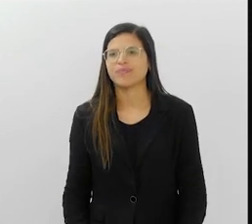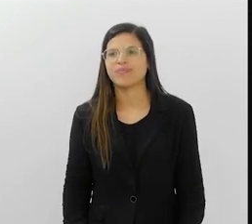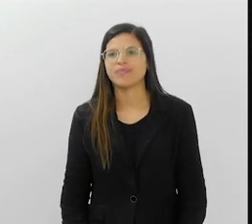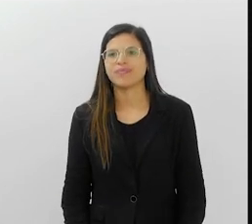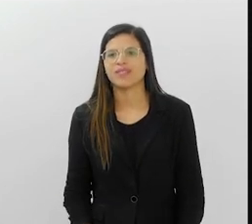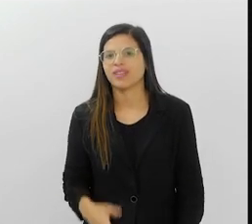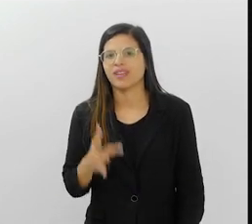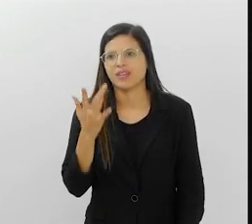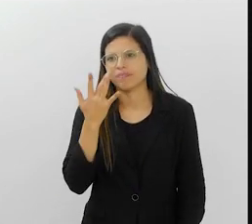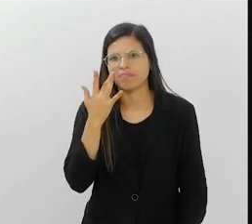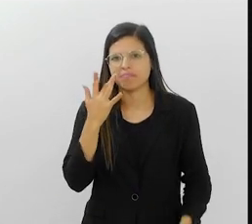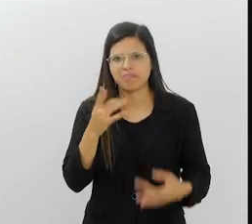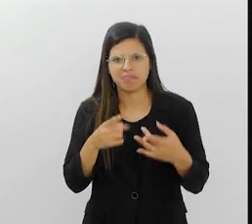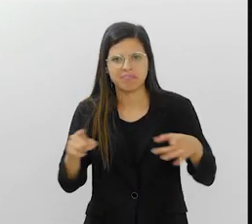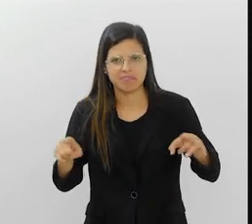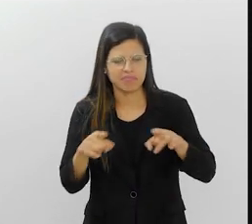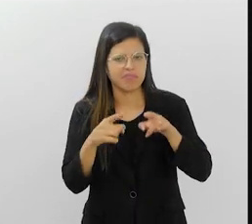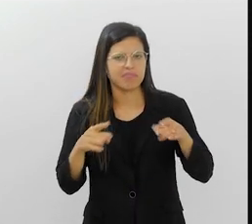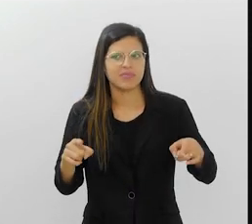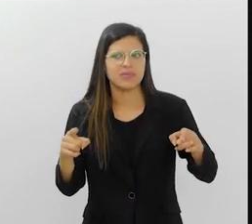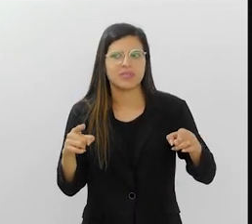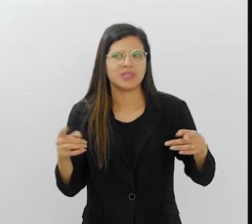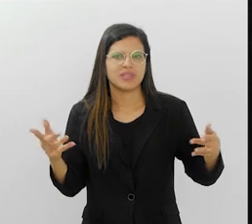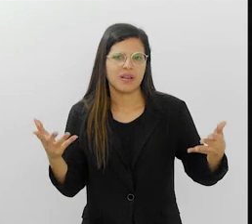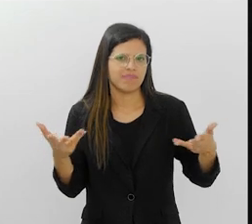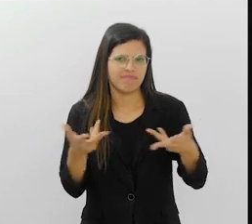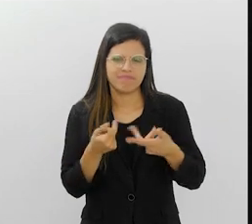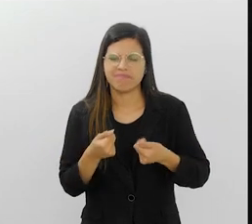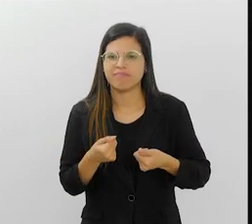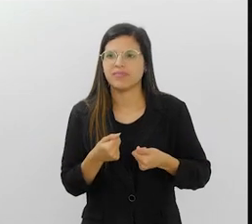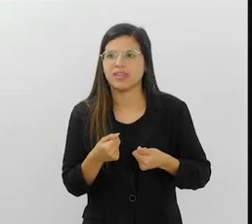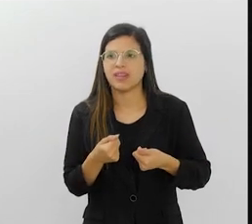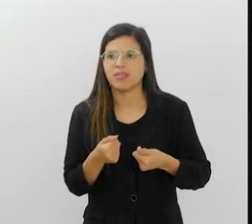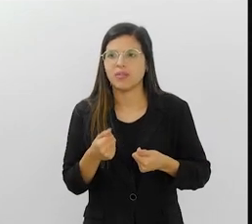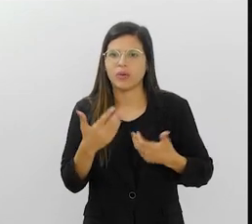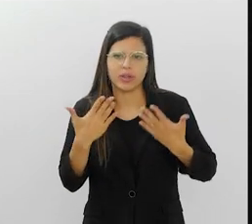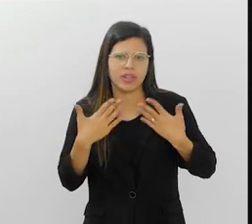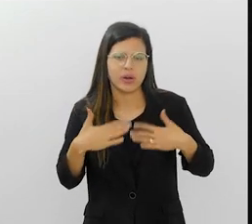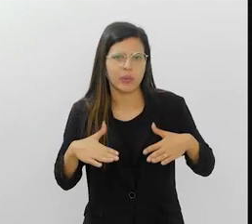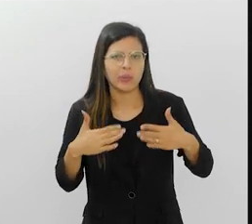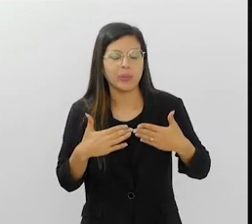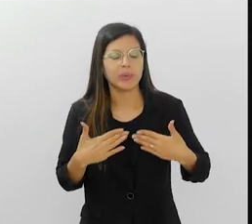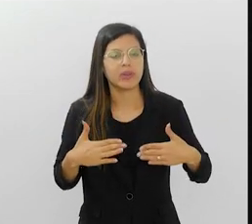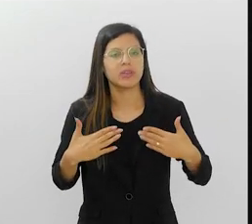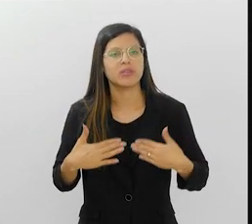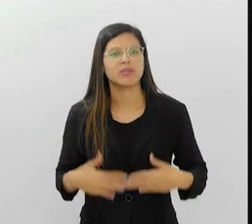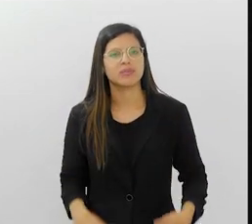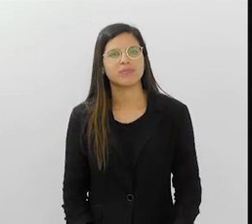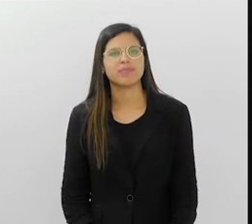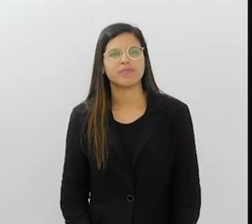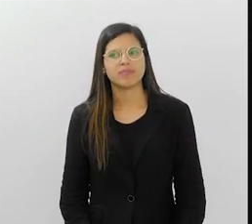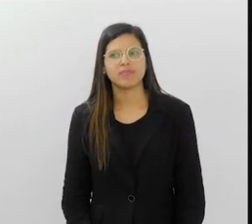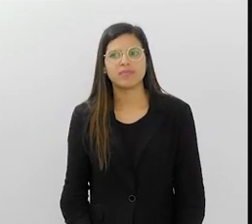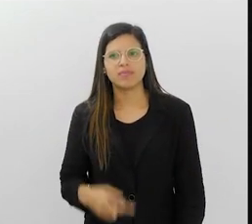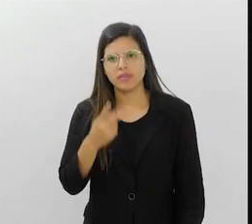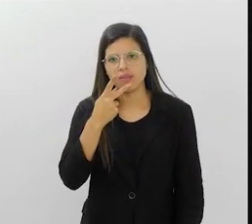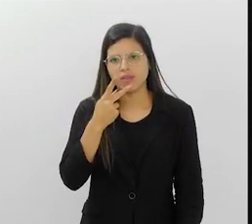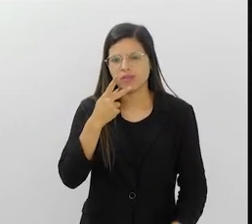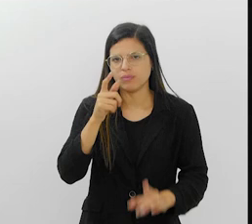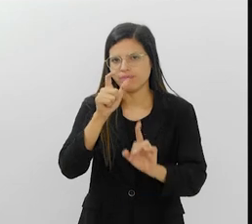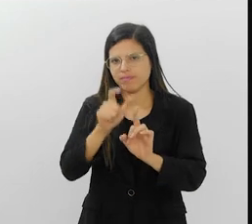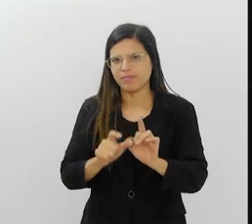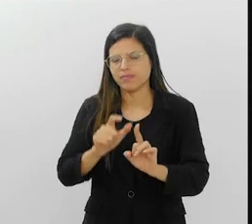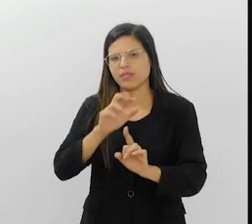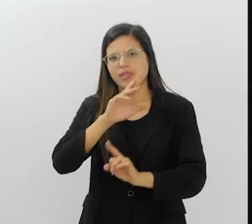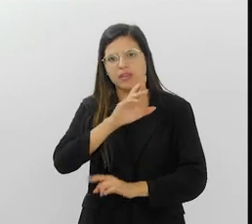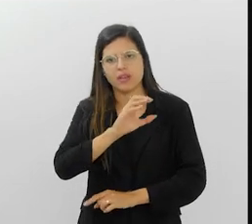achava um enredo sensacional, acho até hoje, assim, foi muito tranquilo. E, assim, a gente falou de